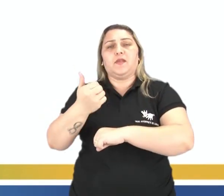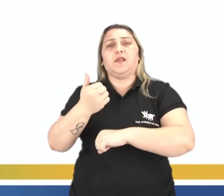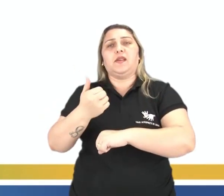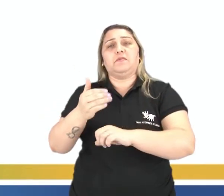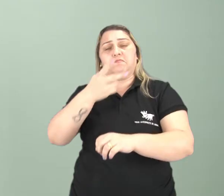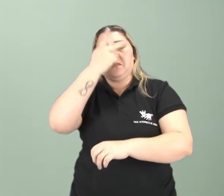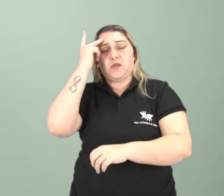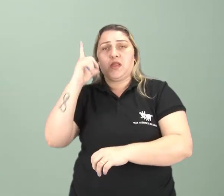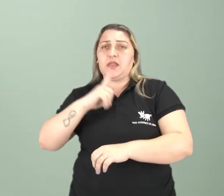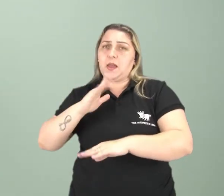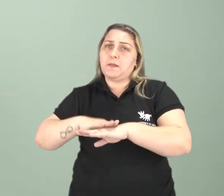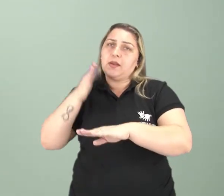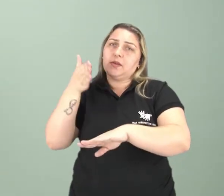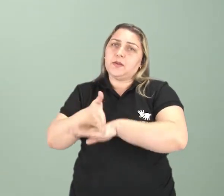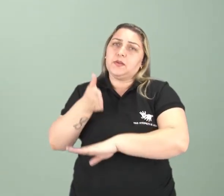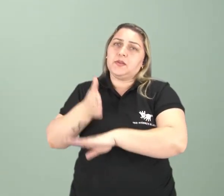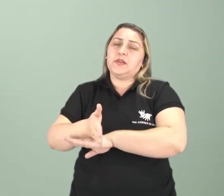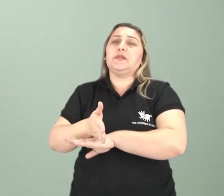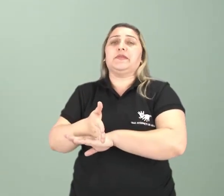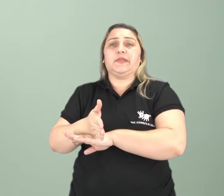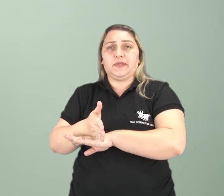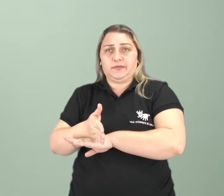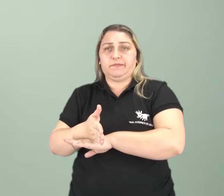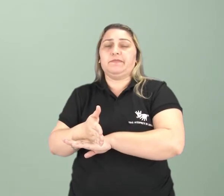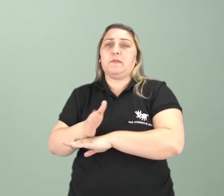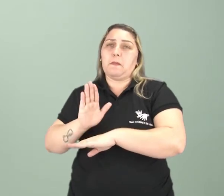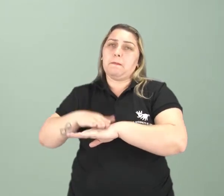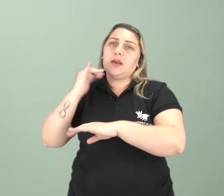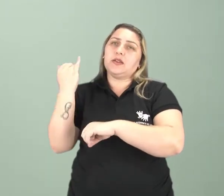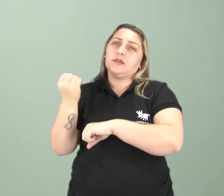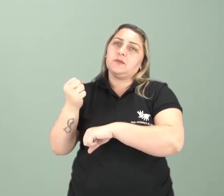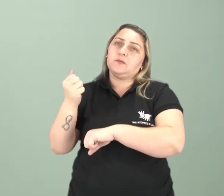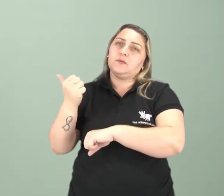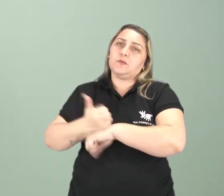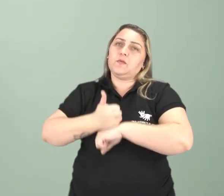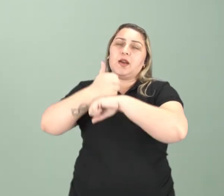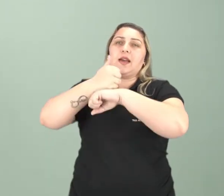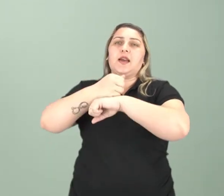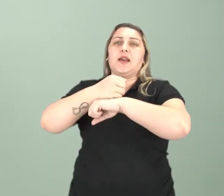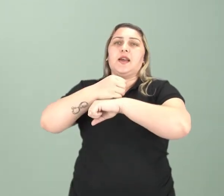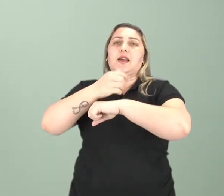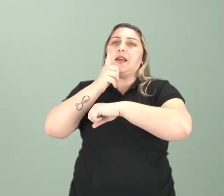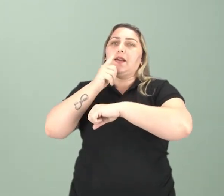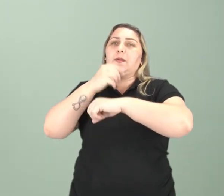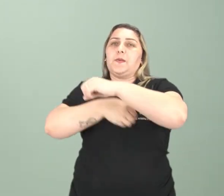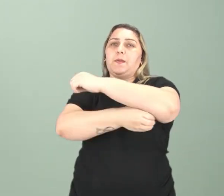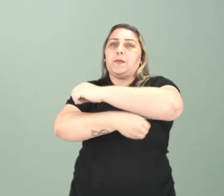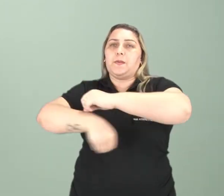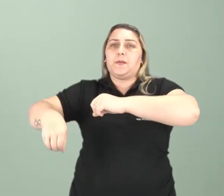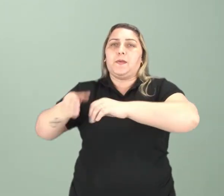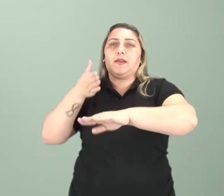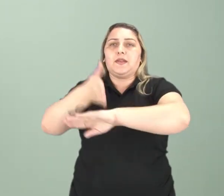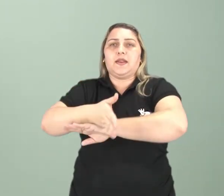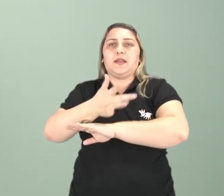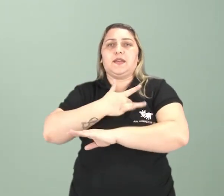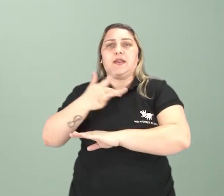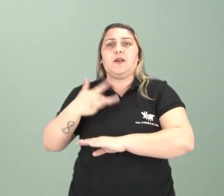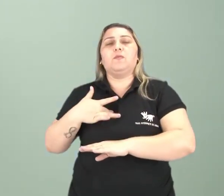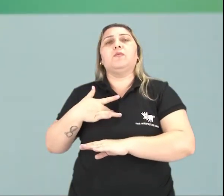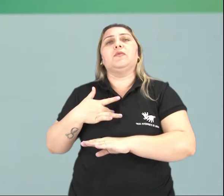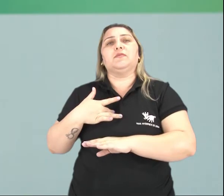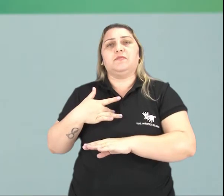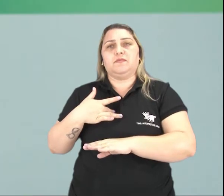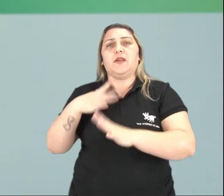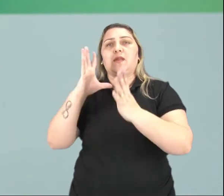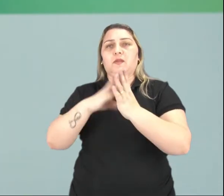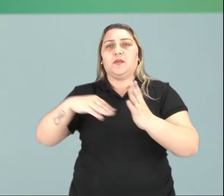as pessoas têm mais acesso aos serviços necessários de mais qualidade, saneamento, água, acesso à saúde, né, e isso ia se